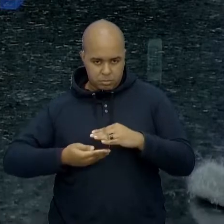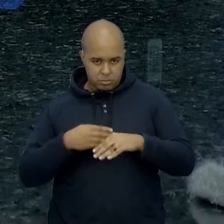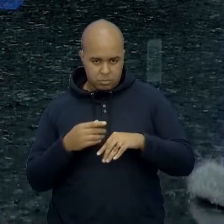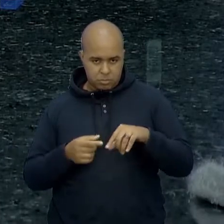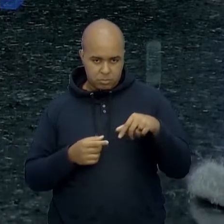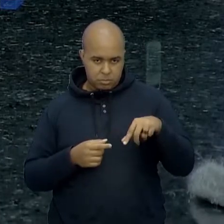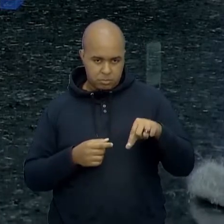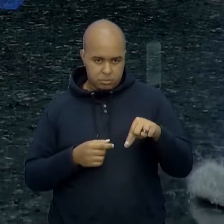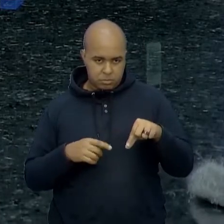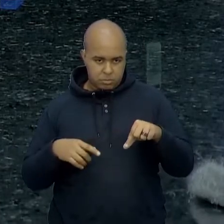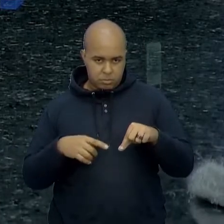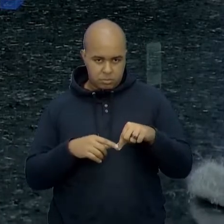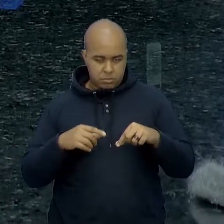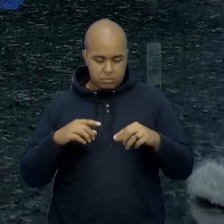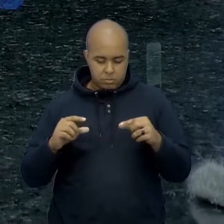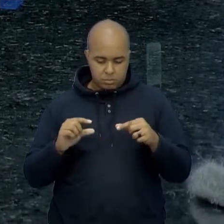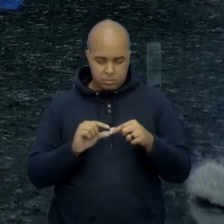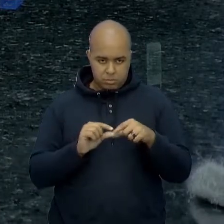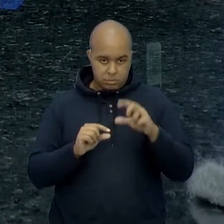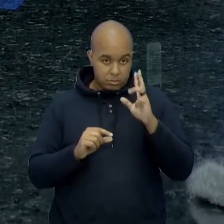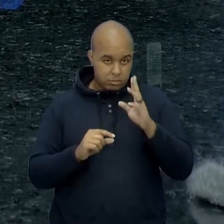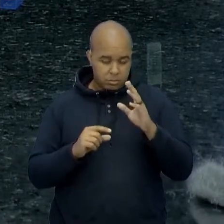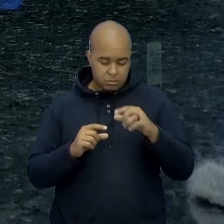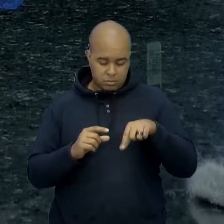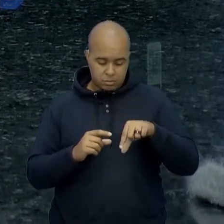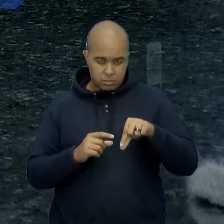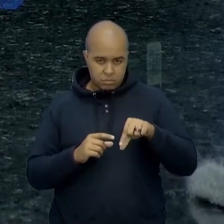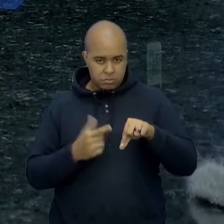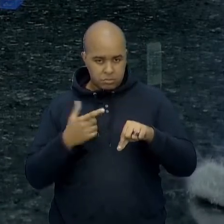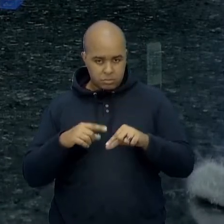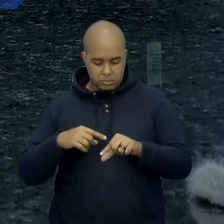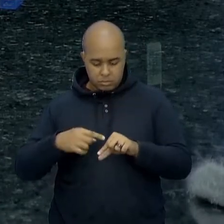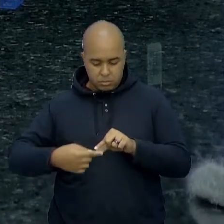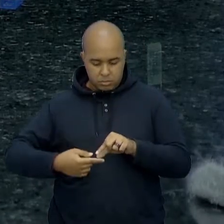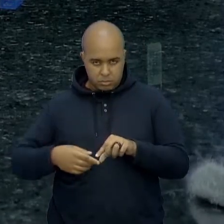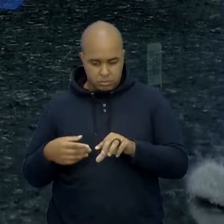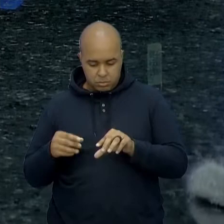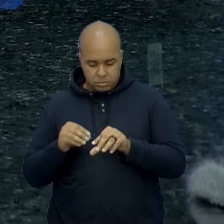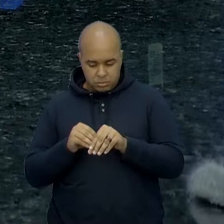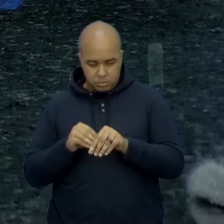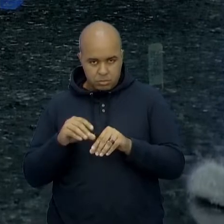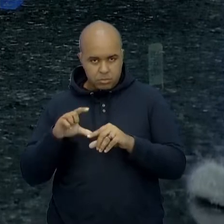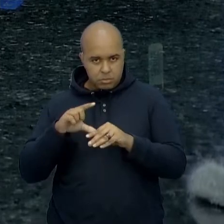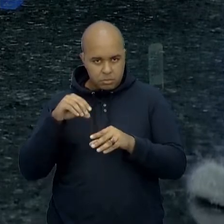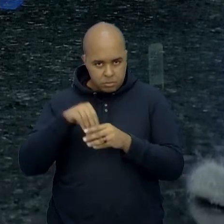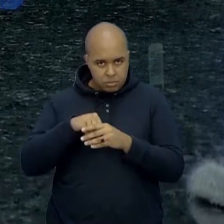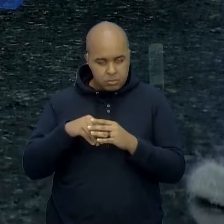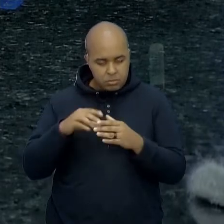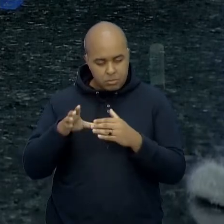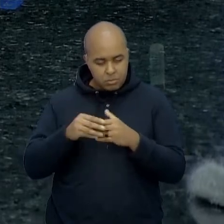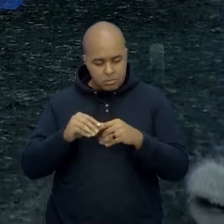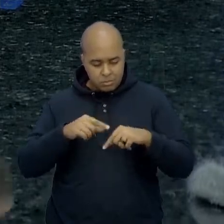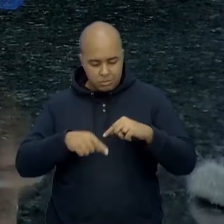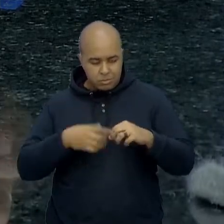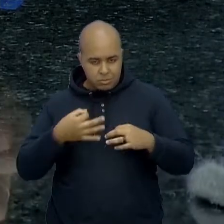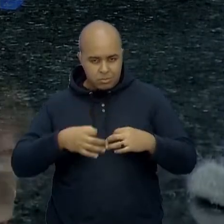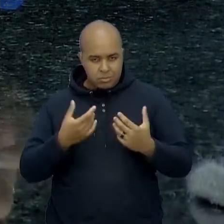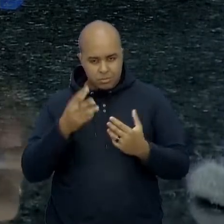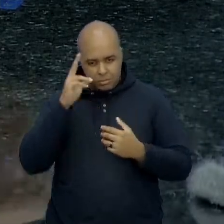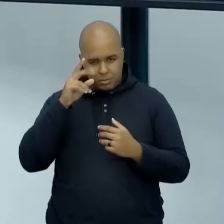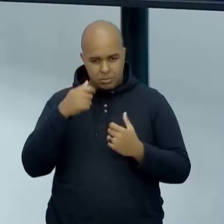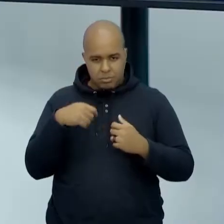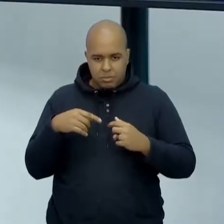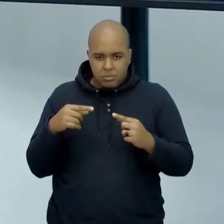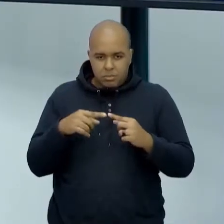polo ligada diretamente no metal e a outra no interior, né? Para fechar o circuito, tá bom? Para dar certo. Lembrando que